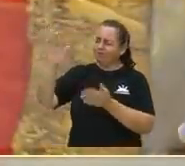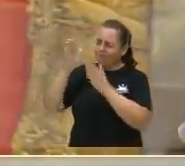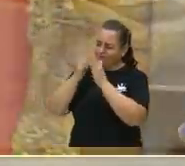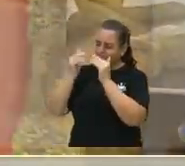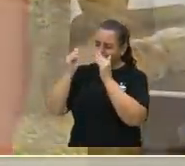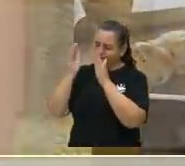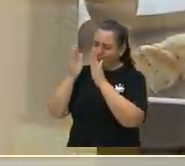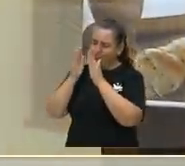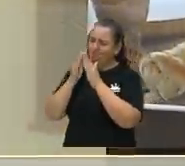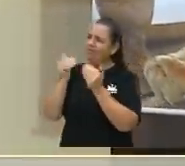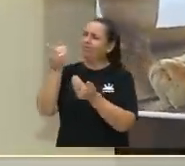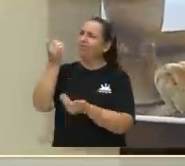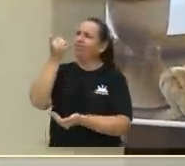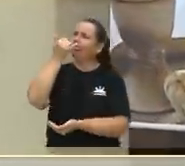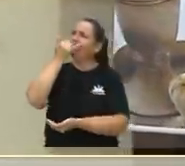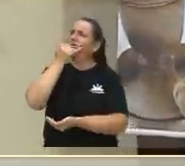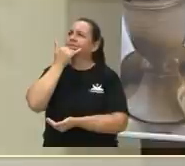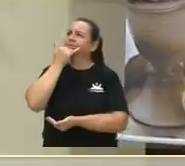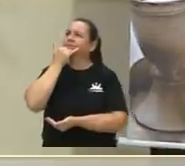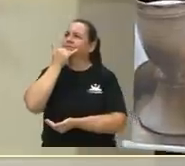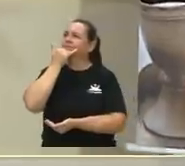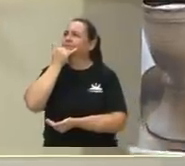pedir pro